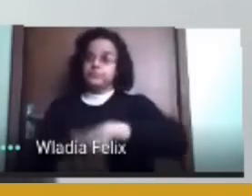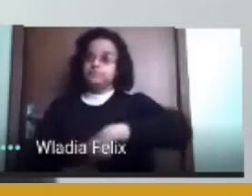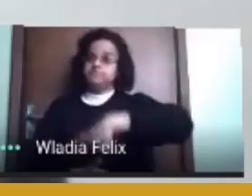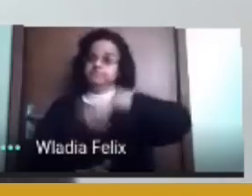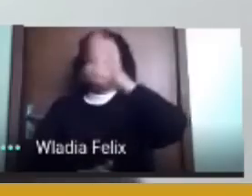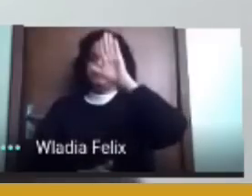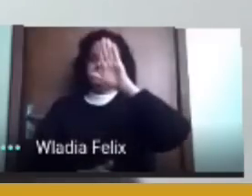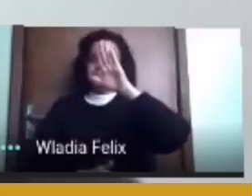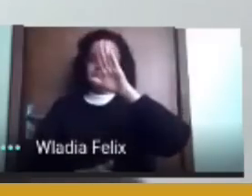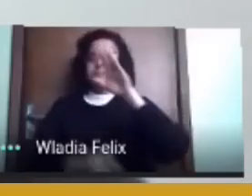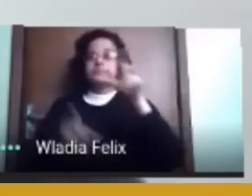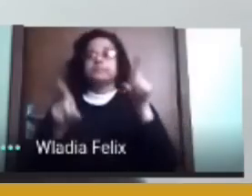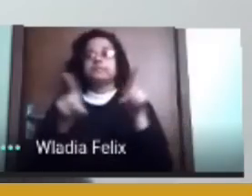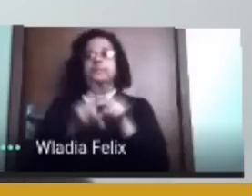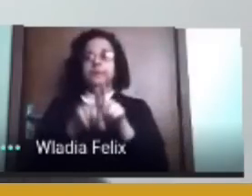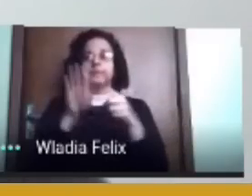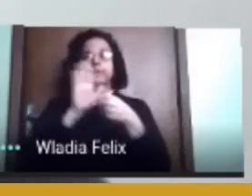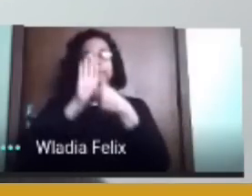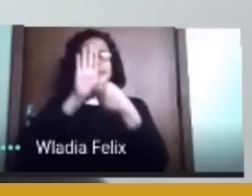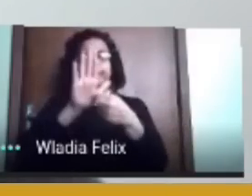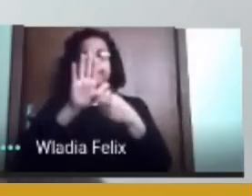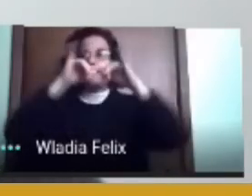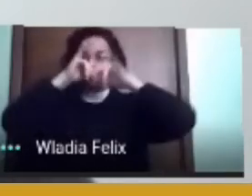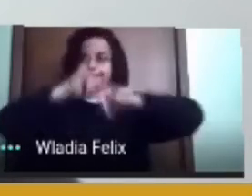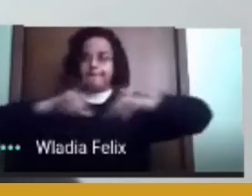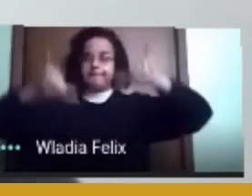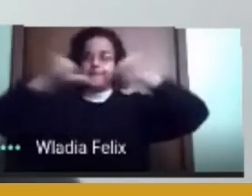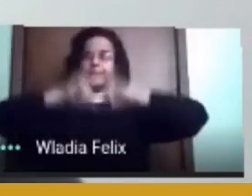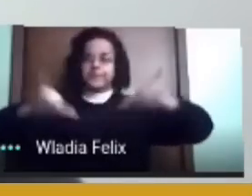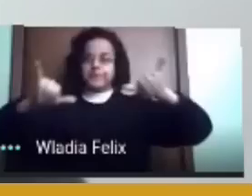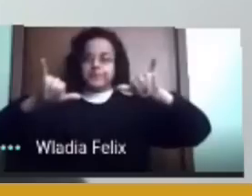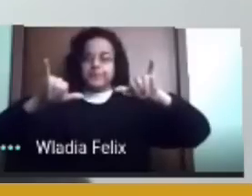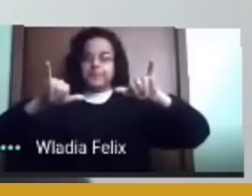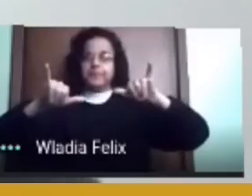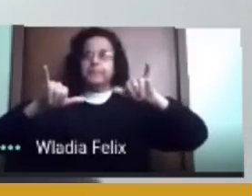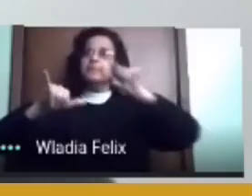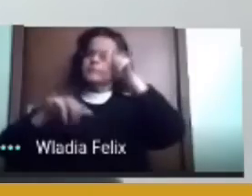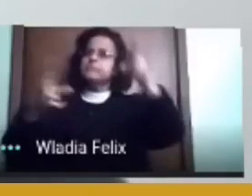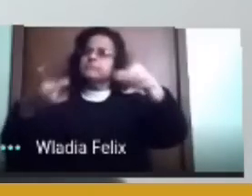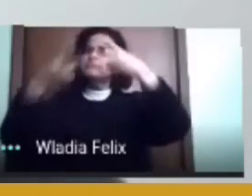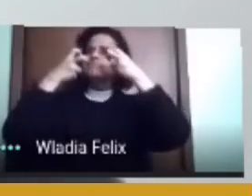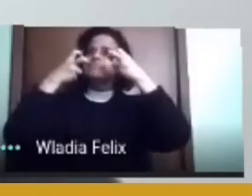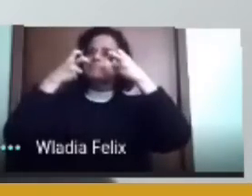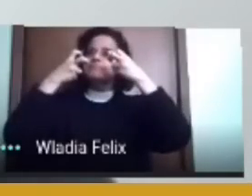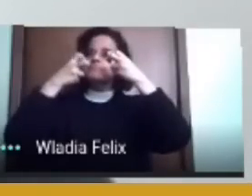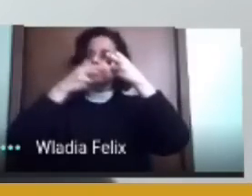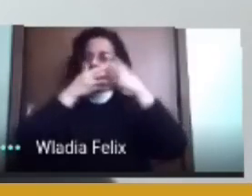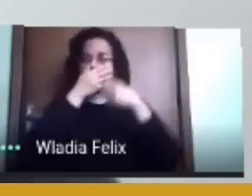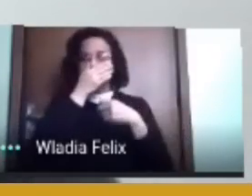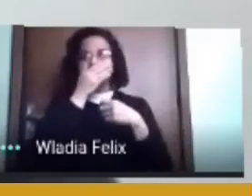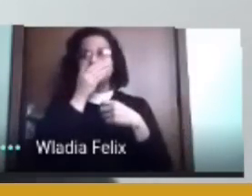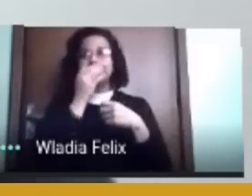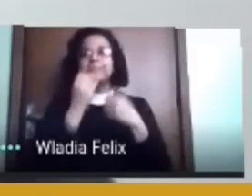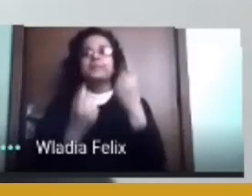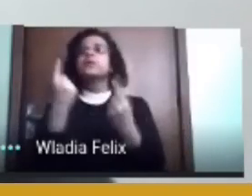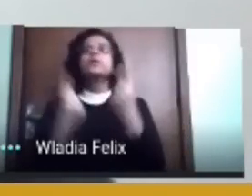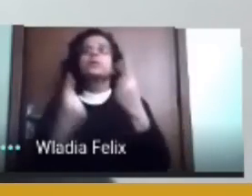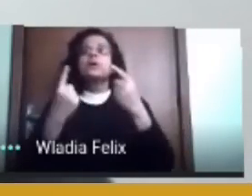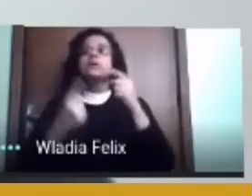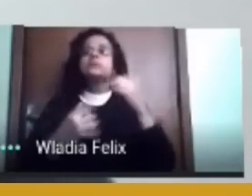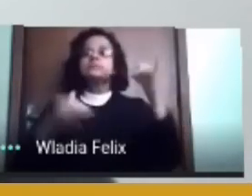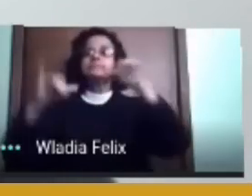aí nos slides para chamar atenção, na verdade. Quais são essas notícias? Eu separei apenas a manchete